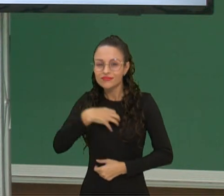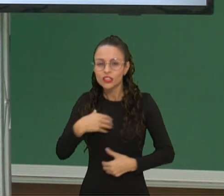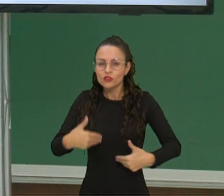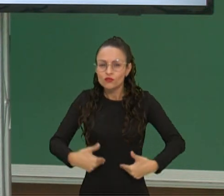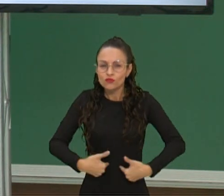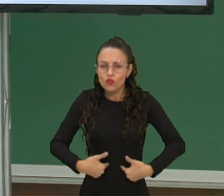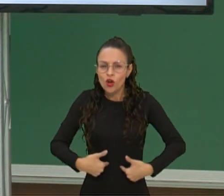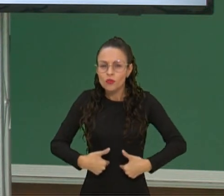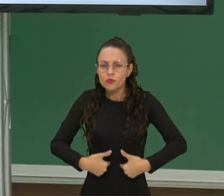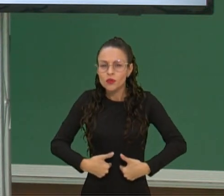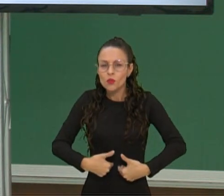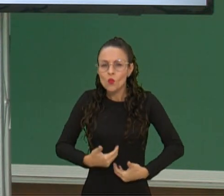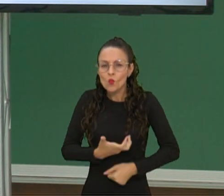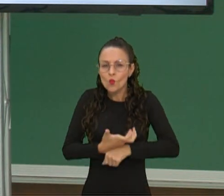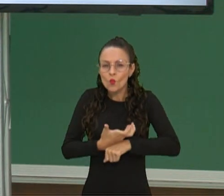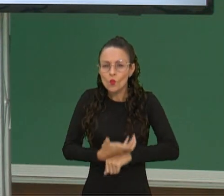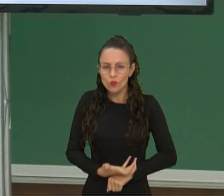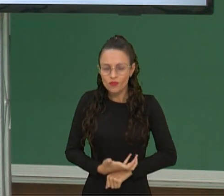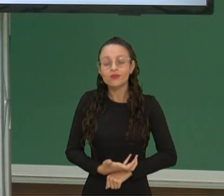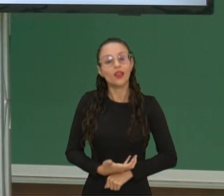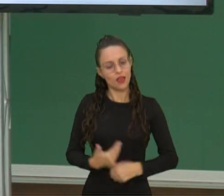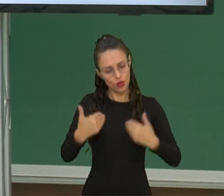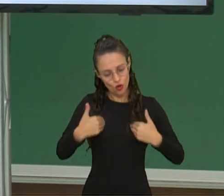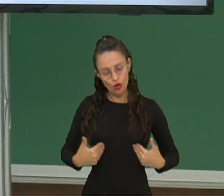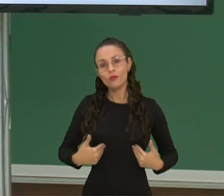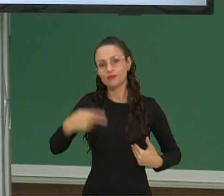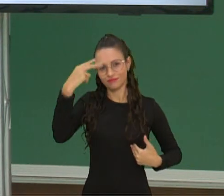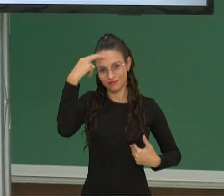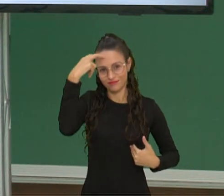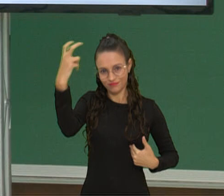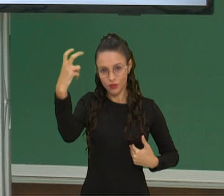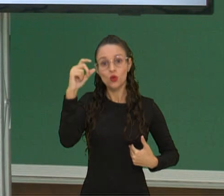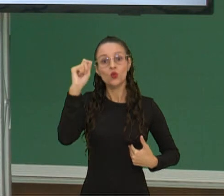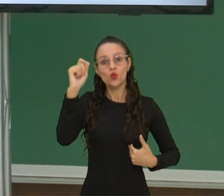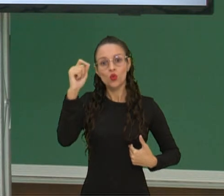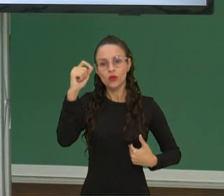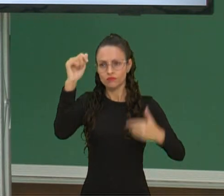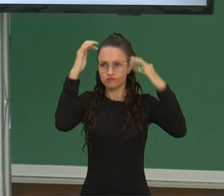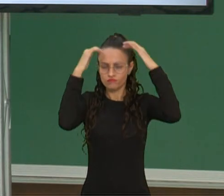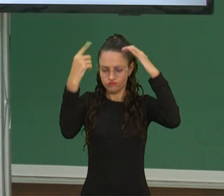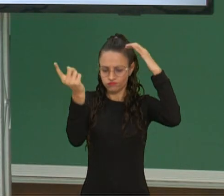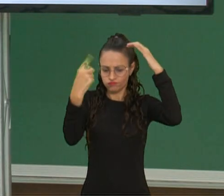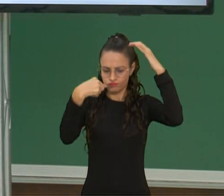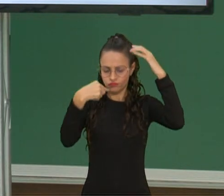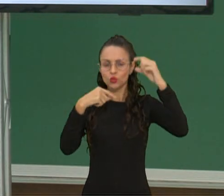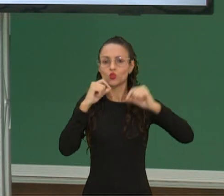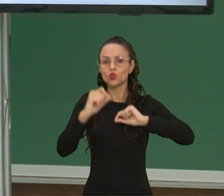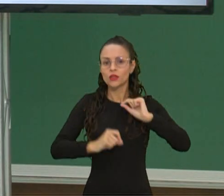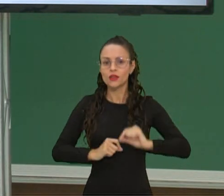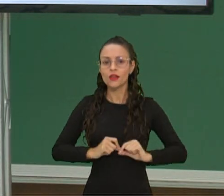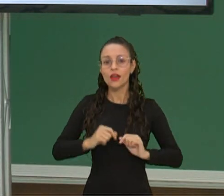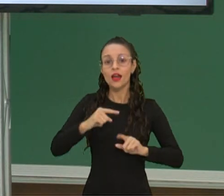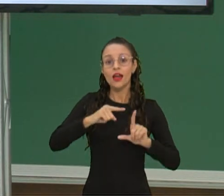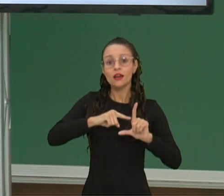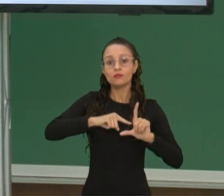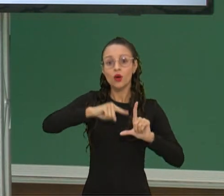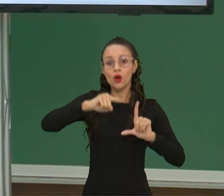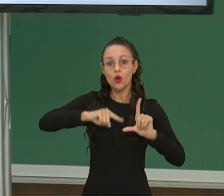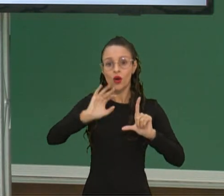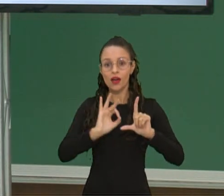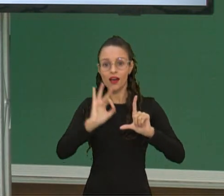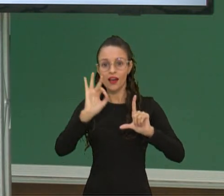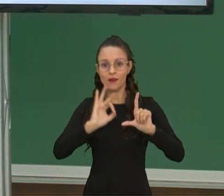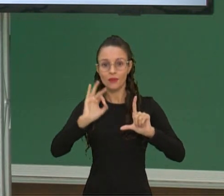de estômago vazio o nosso corpo inteligente como é ele vai aumentar as taxas da